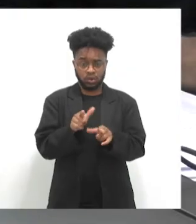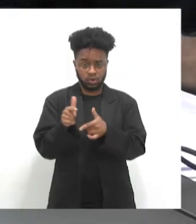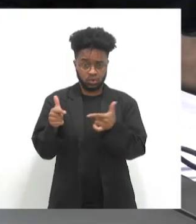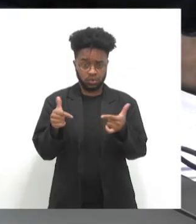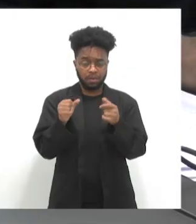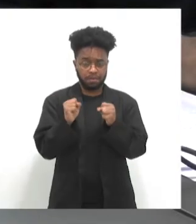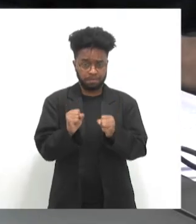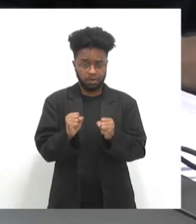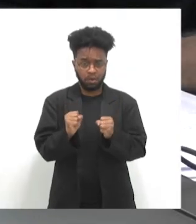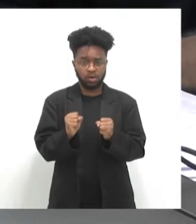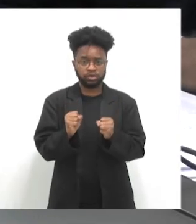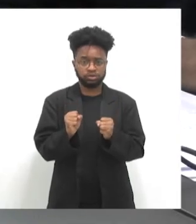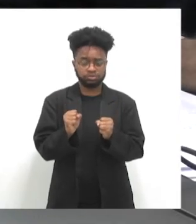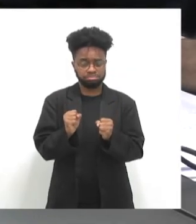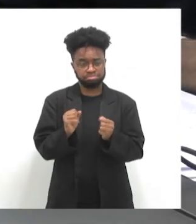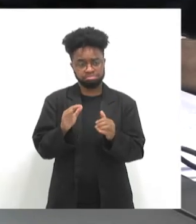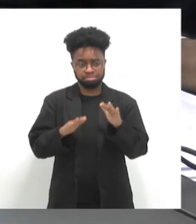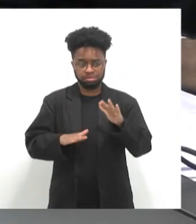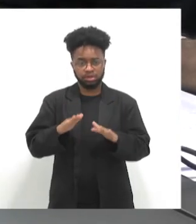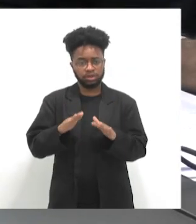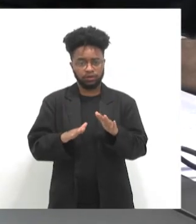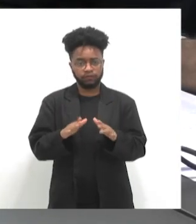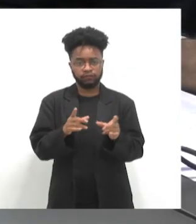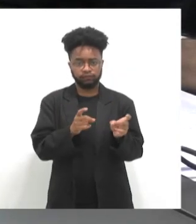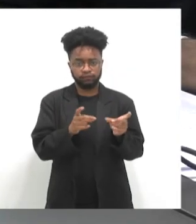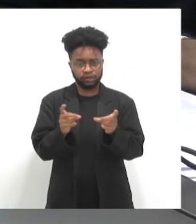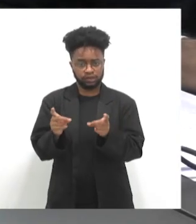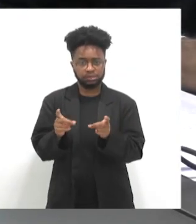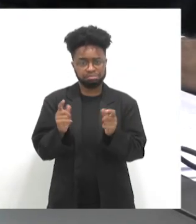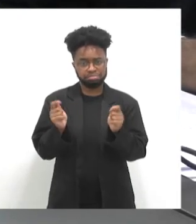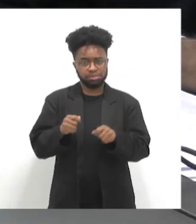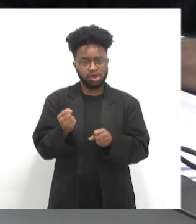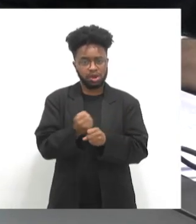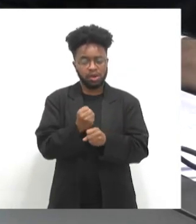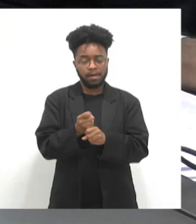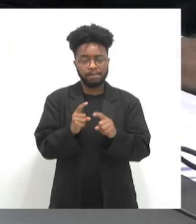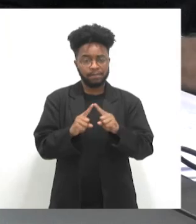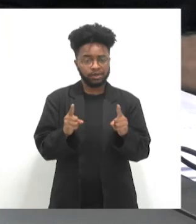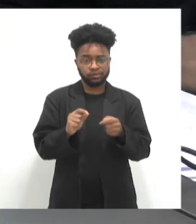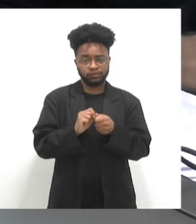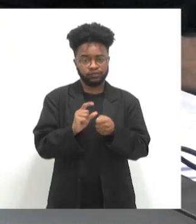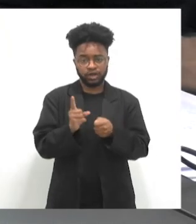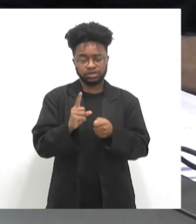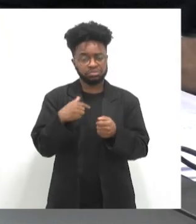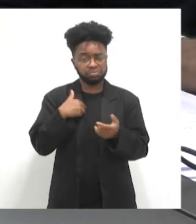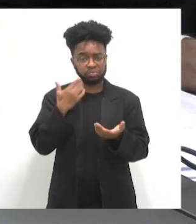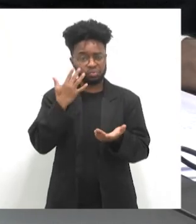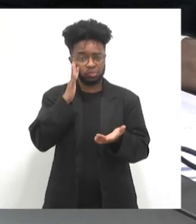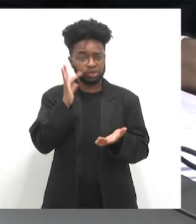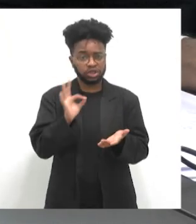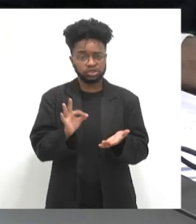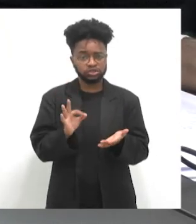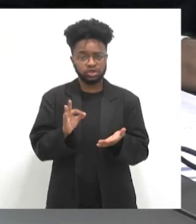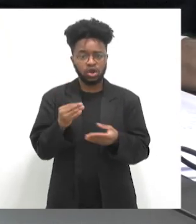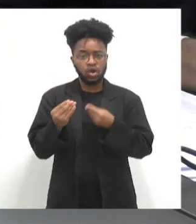poderiam ter potenciais construtivos que também não estão. Então, eu não entendi qual foi a fórmula ali. Eu